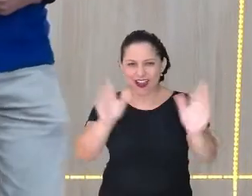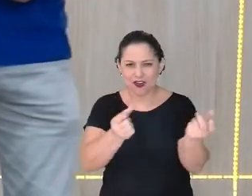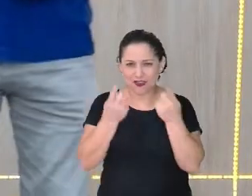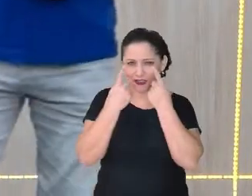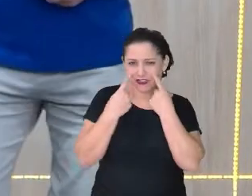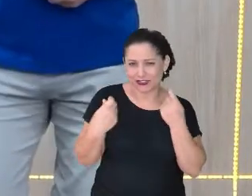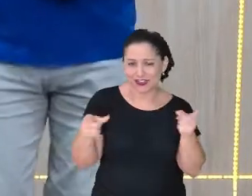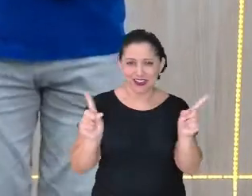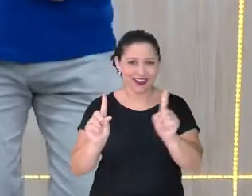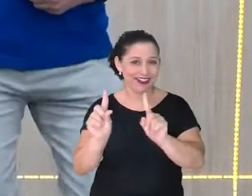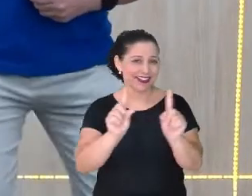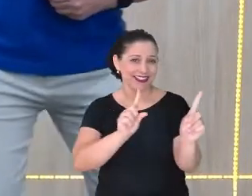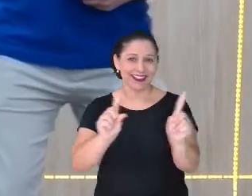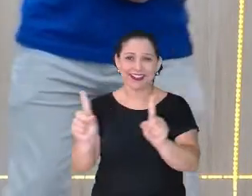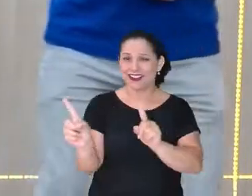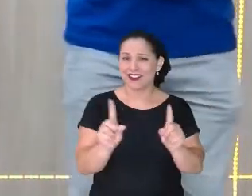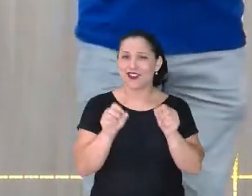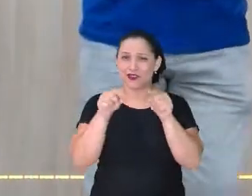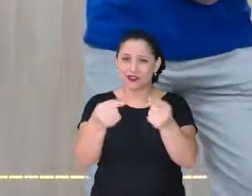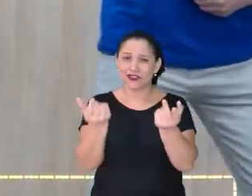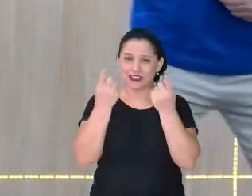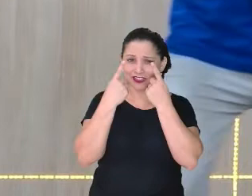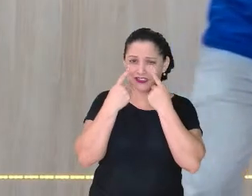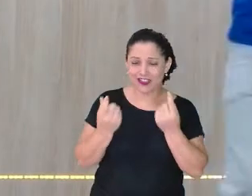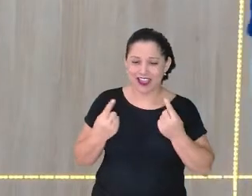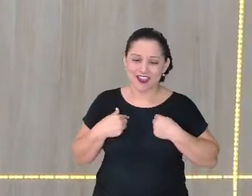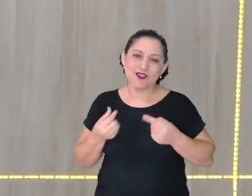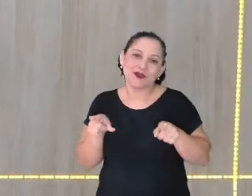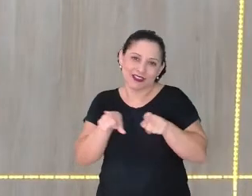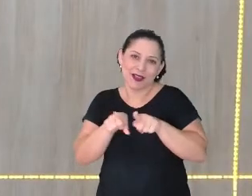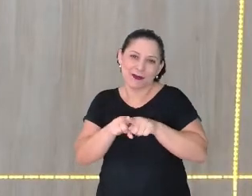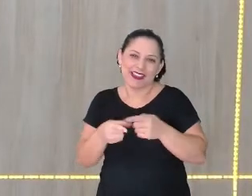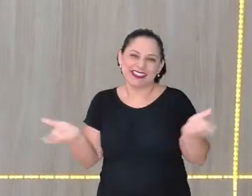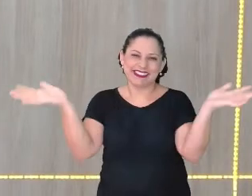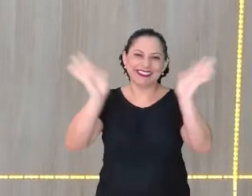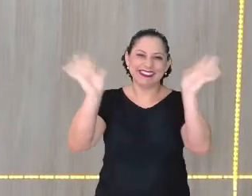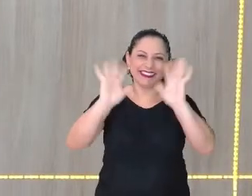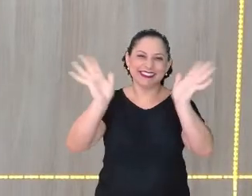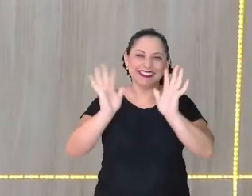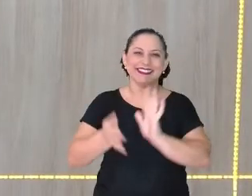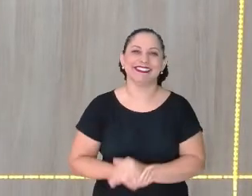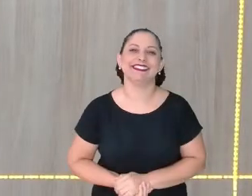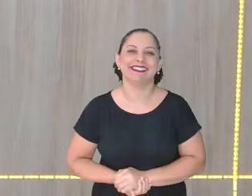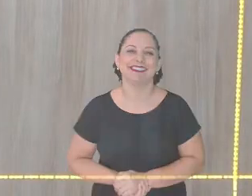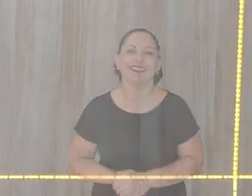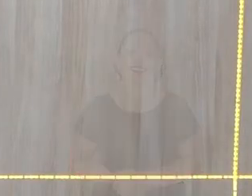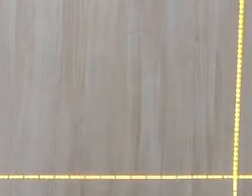chore assim, meu bem, pois se você chorar, eu choro também. Tchau, fui!